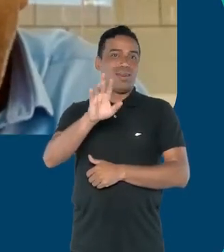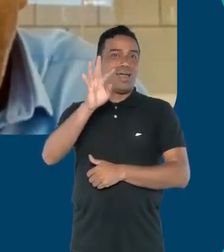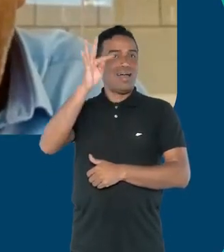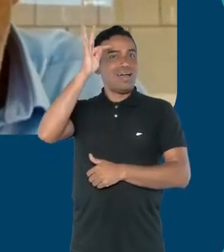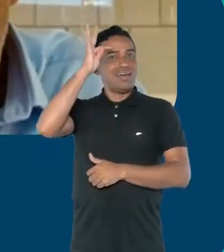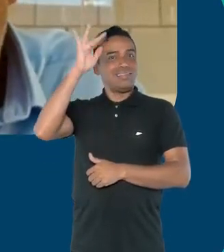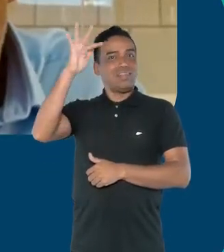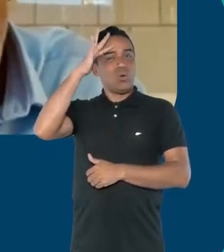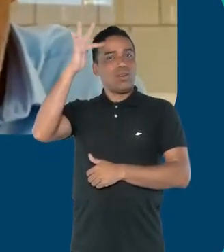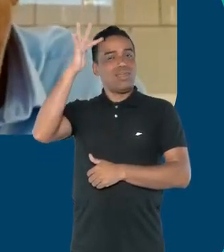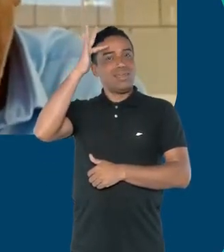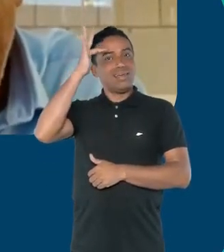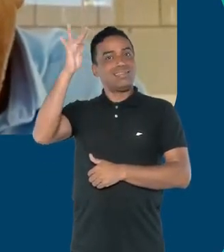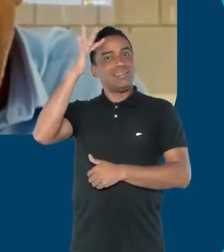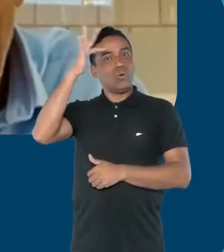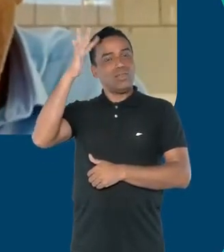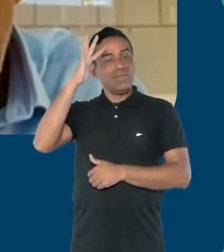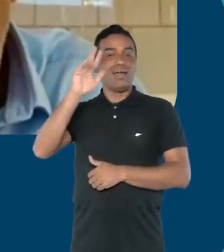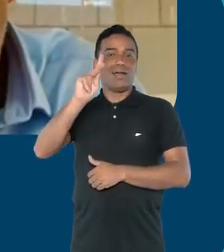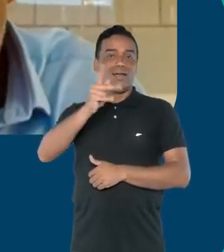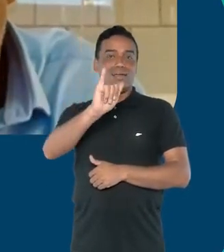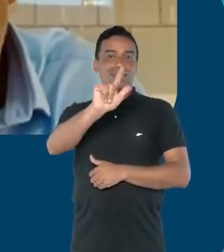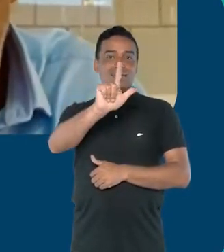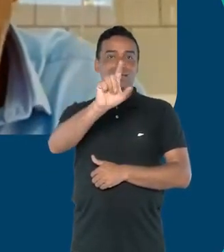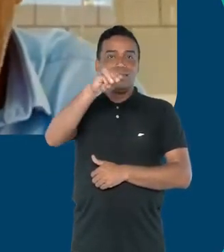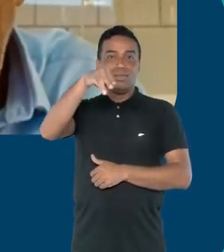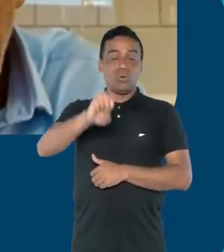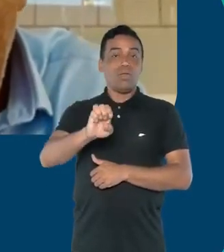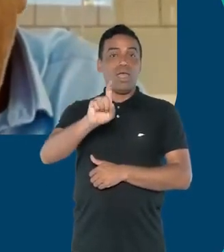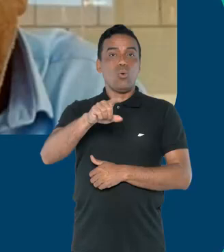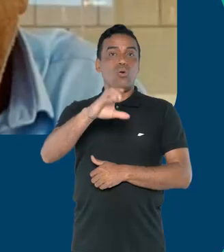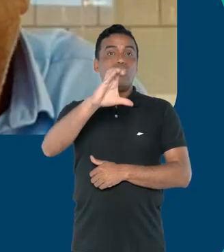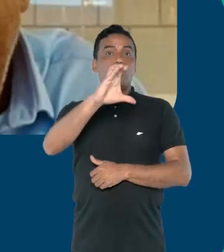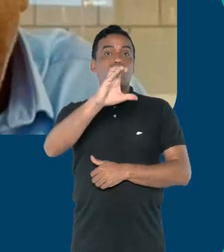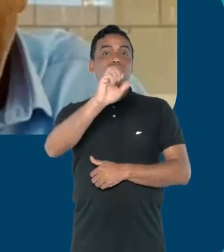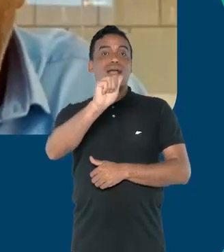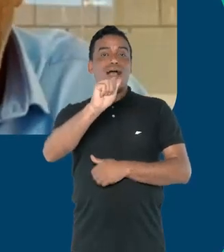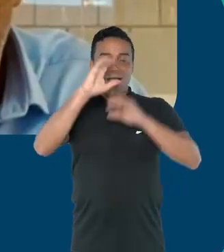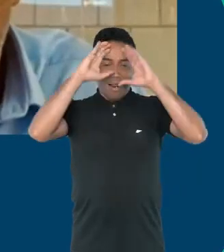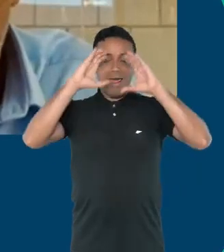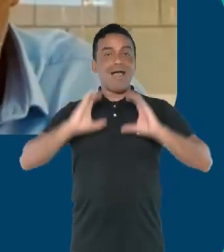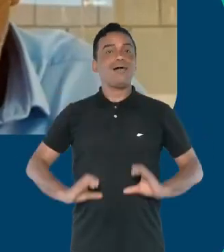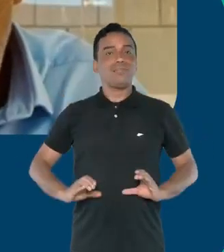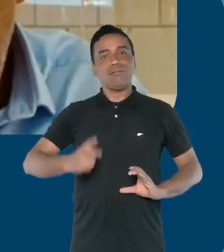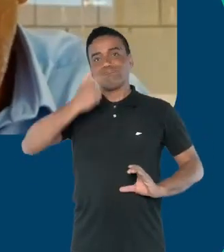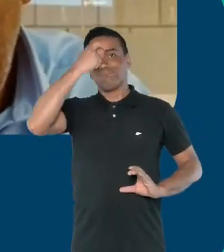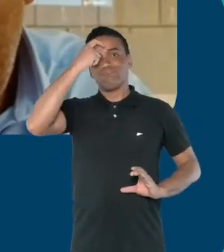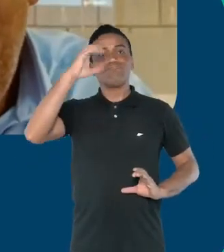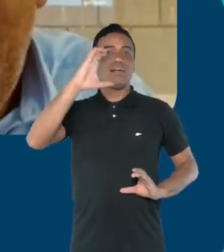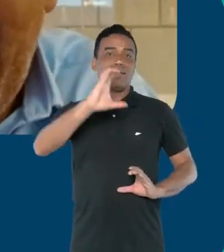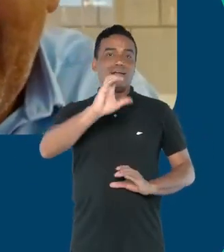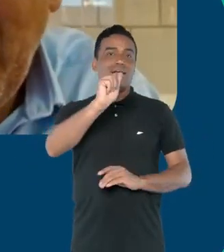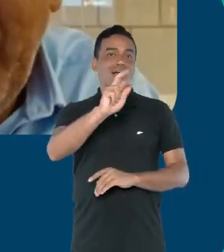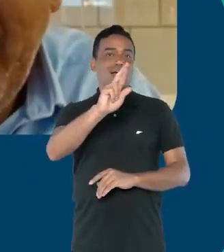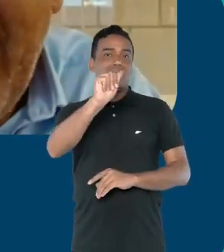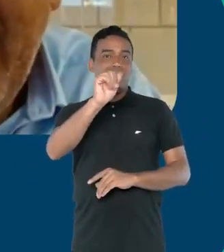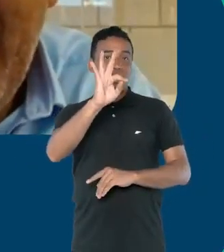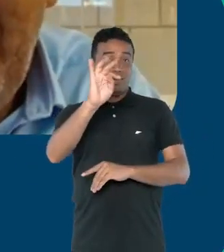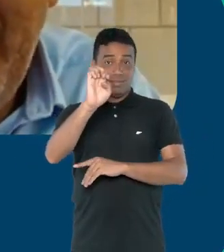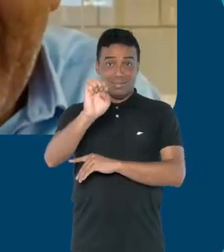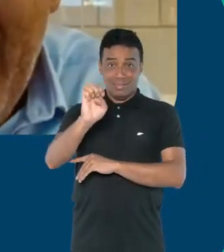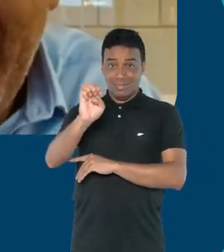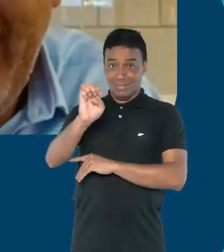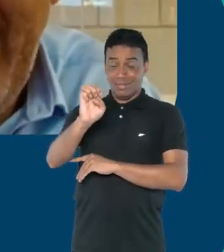Hume é o caráter, né? Que eu chamo de identidade mínima, né? E ao